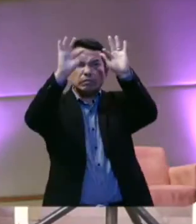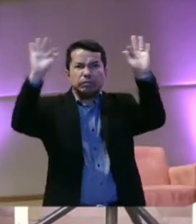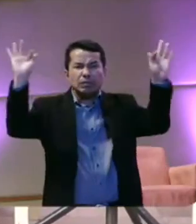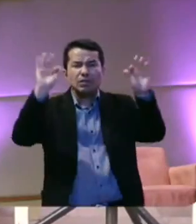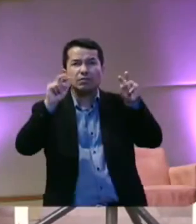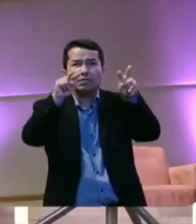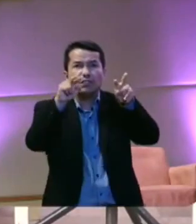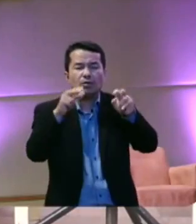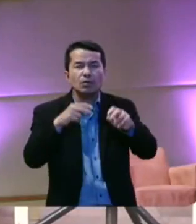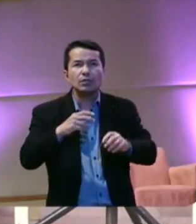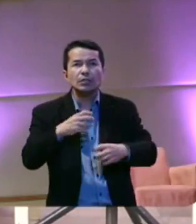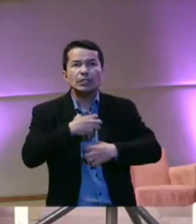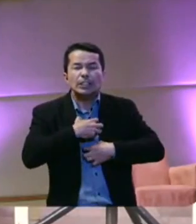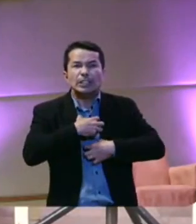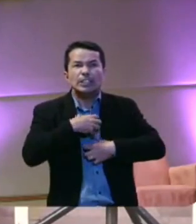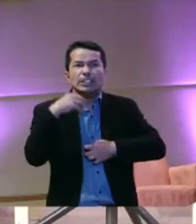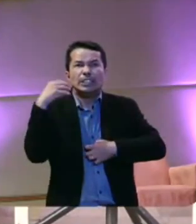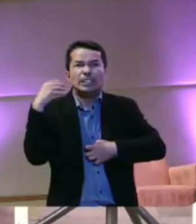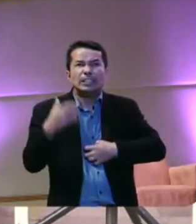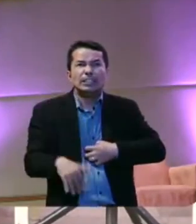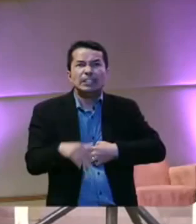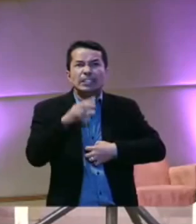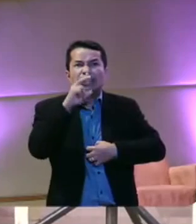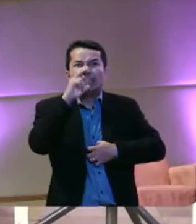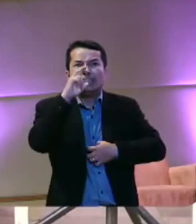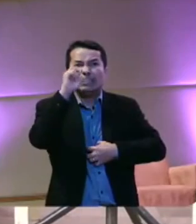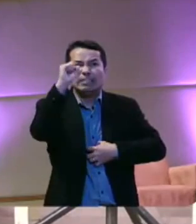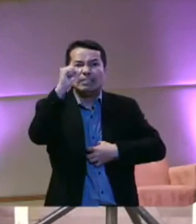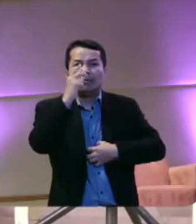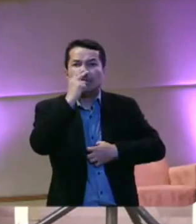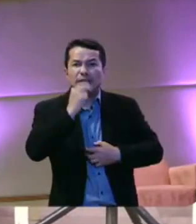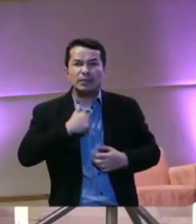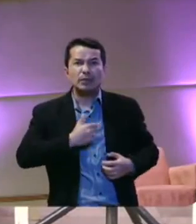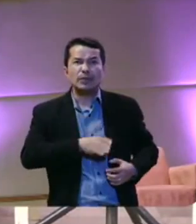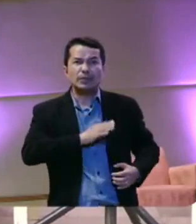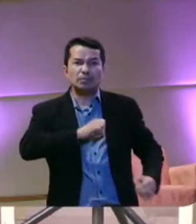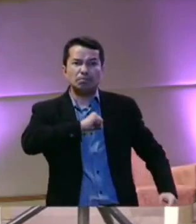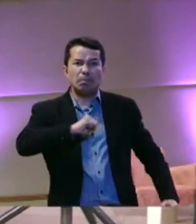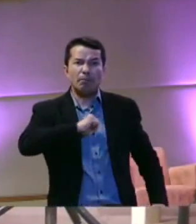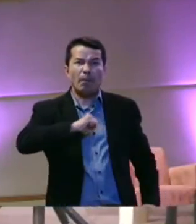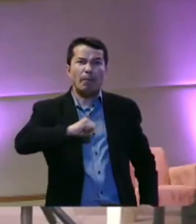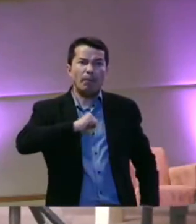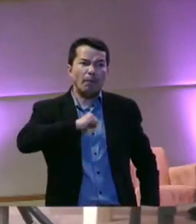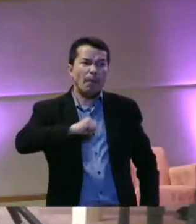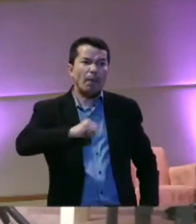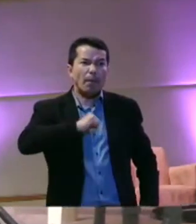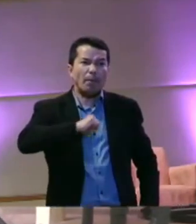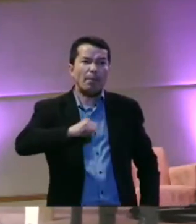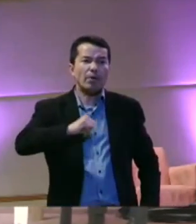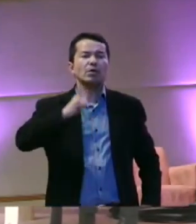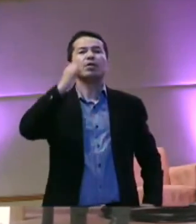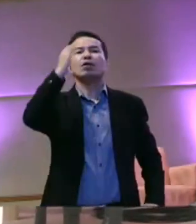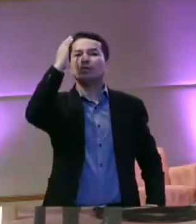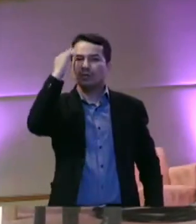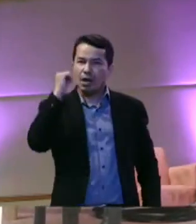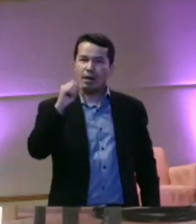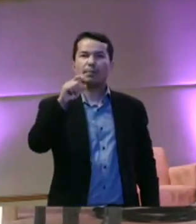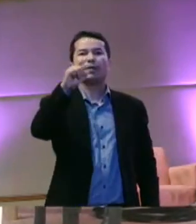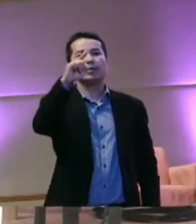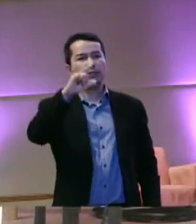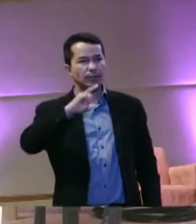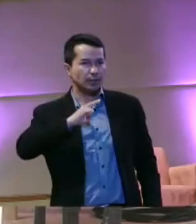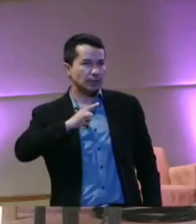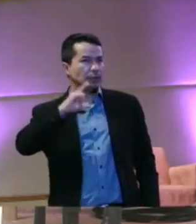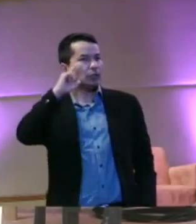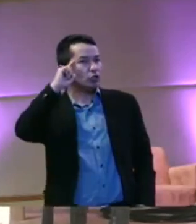muito forte no meu coração. Eu senti meu coração disparado e já sabia que ia ministrar a palavra nesse dia, no Dia da